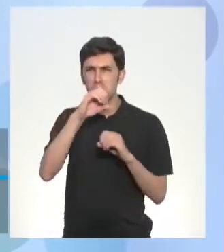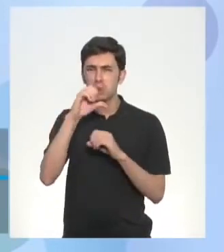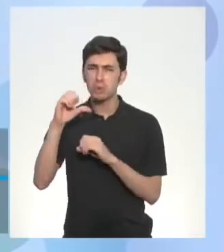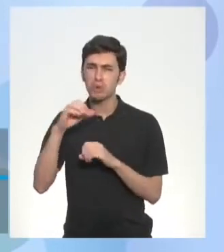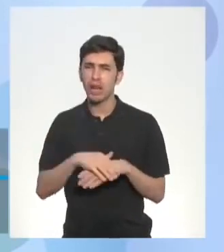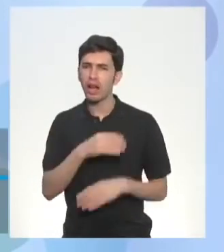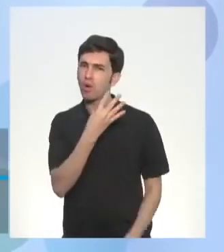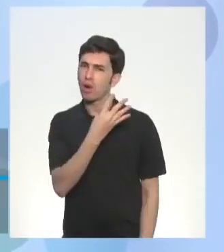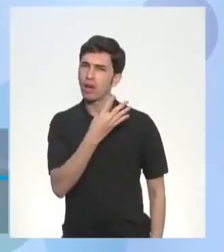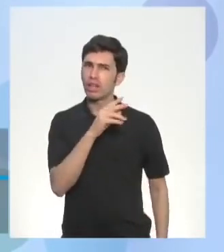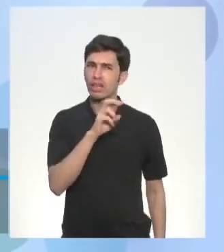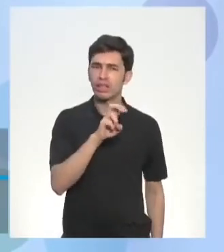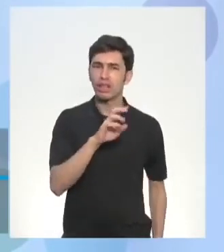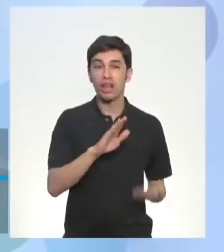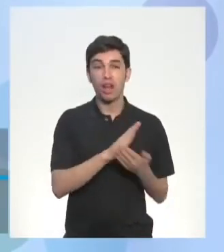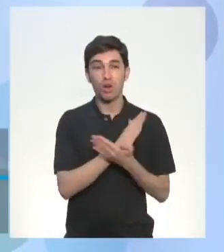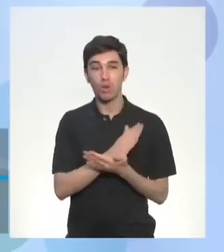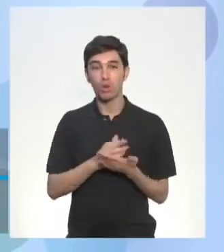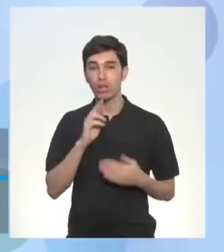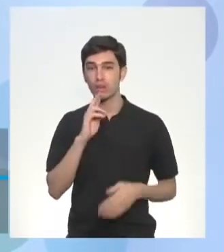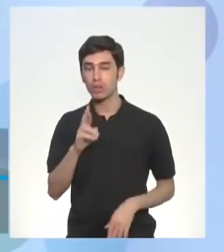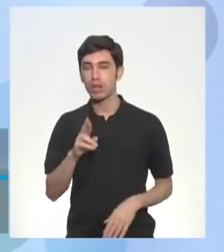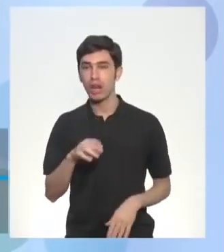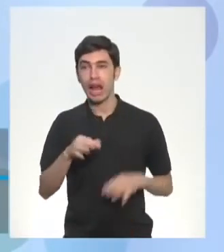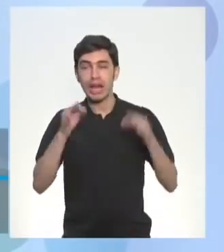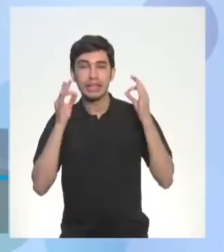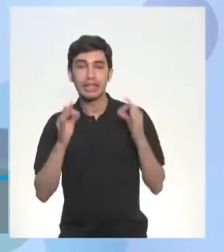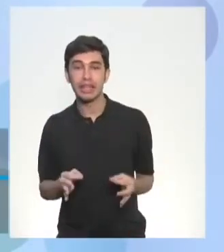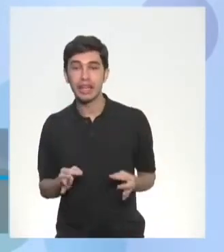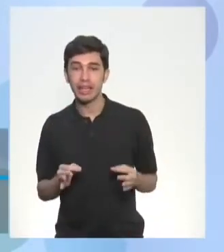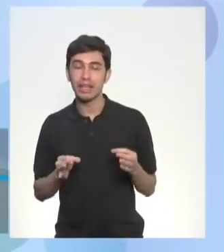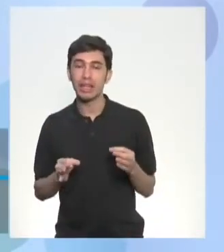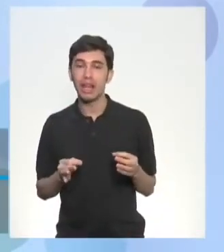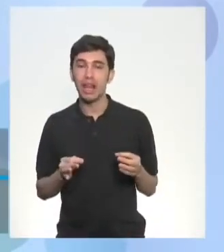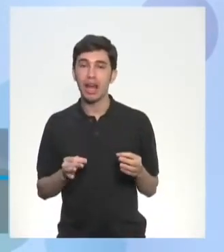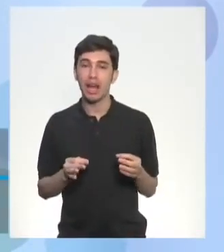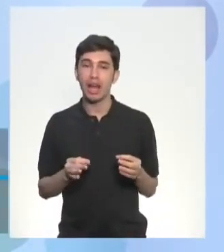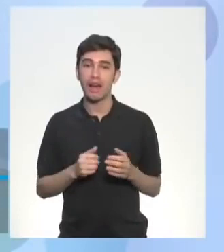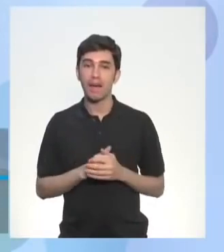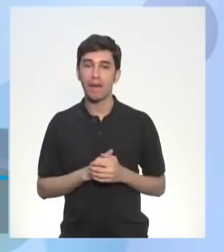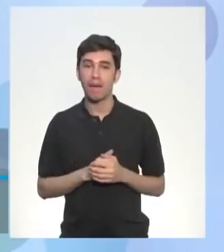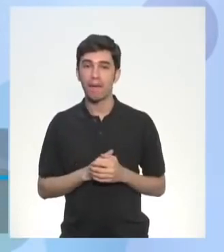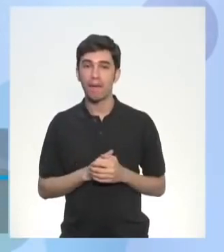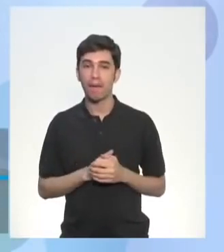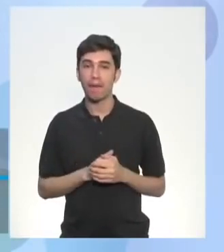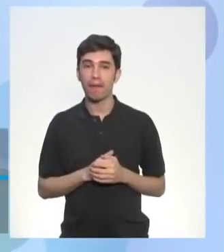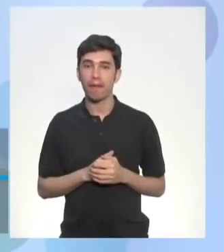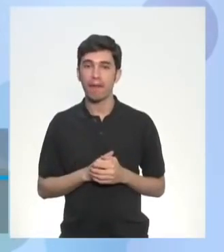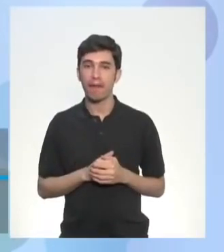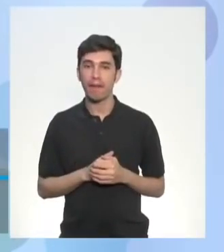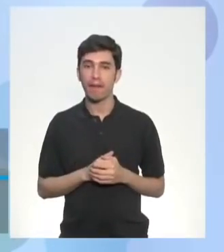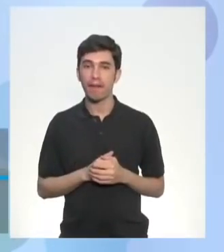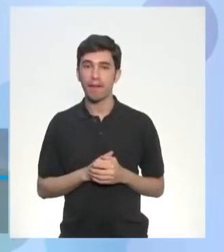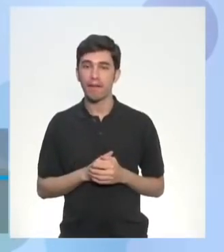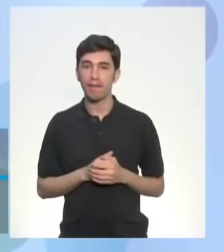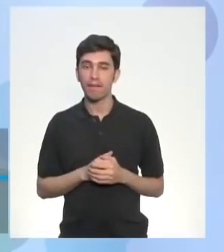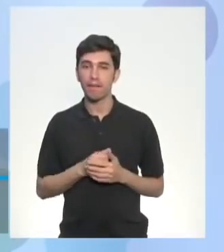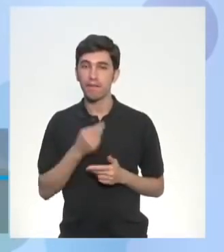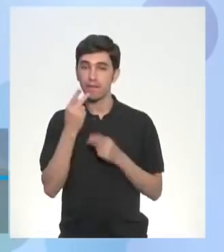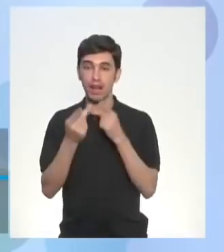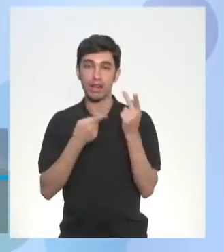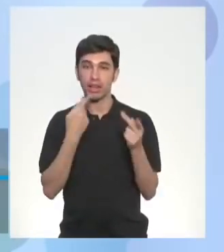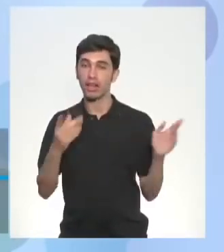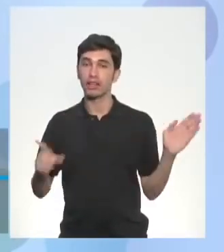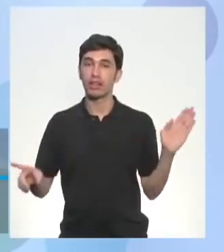4 e a 5, e outros comentários assim, a correta, eles fazem tem um decreto de lei. Alguém colocou